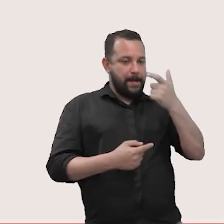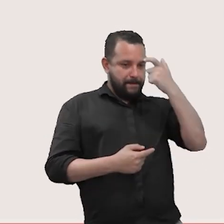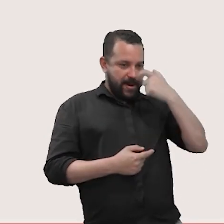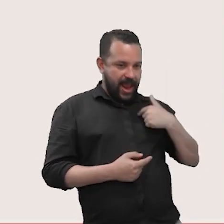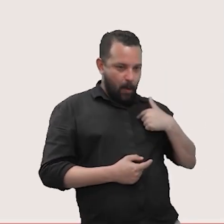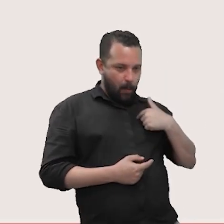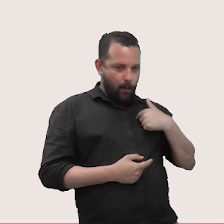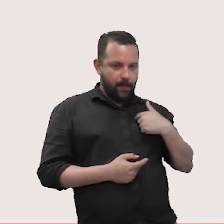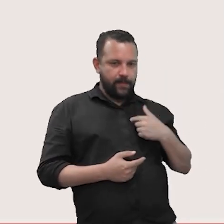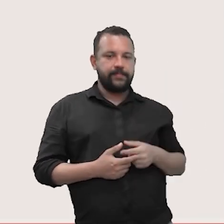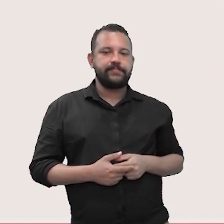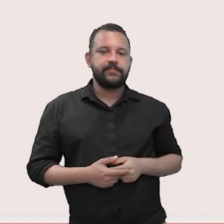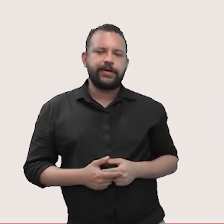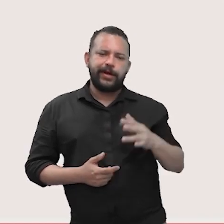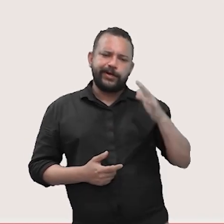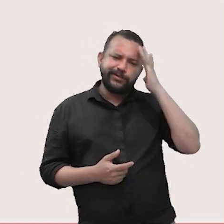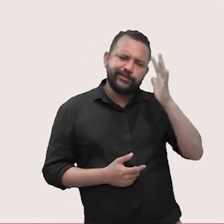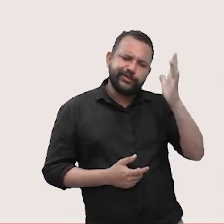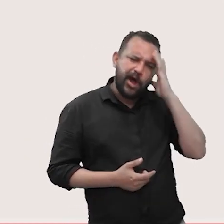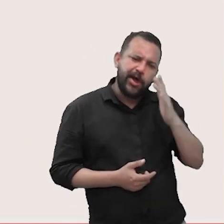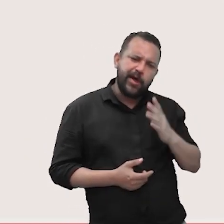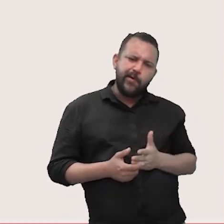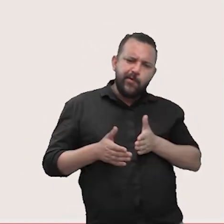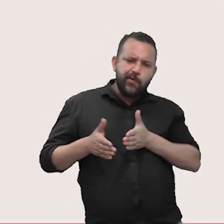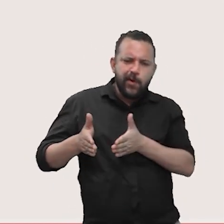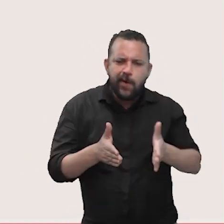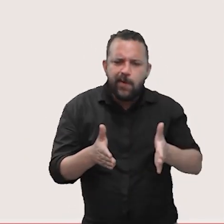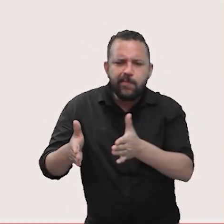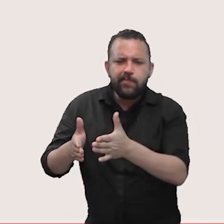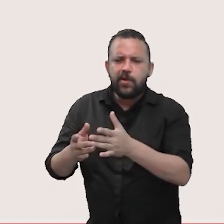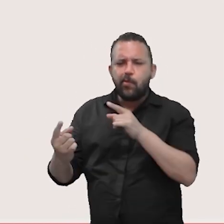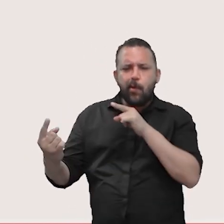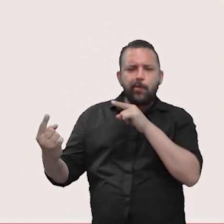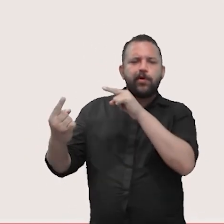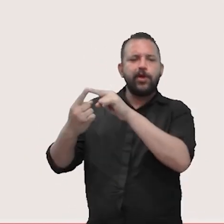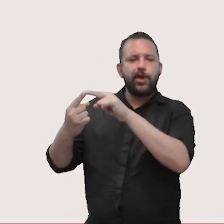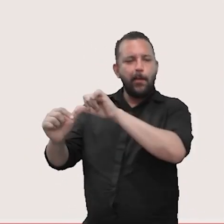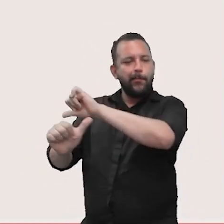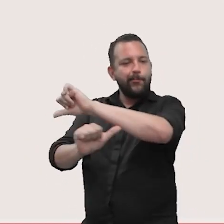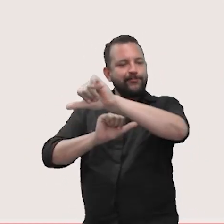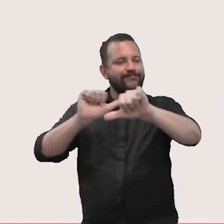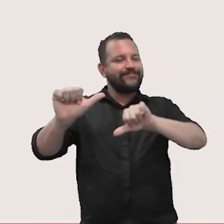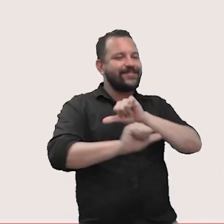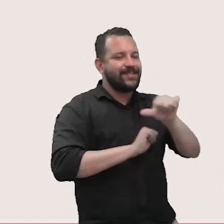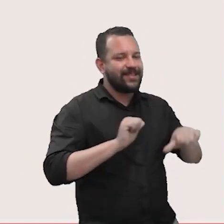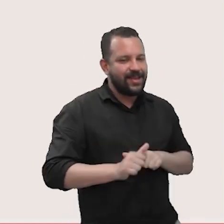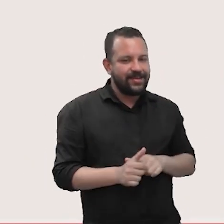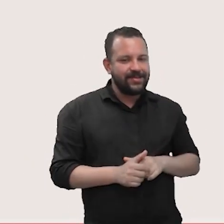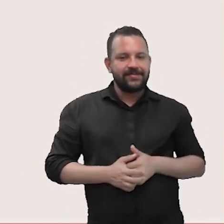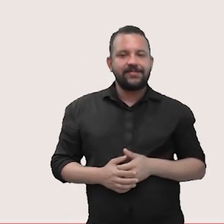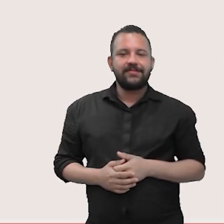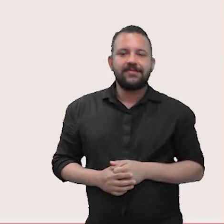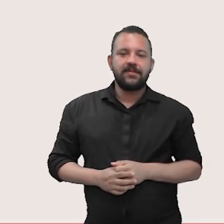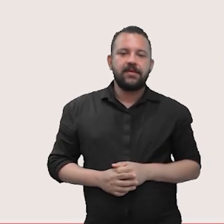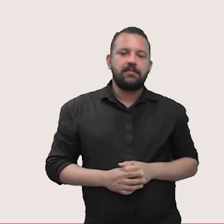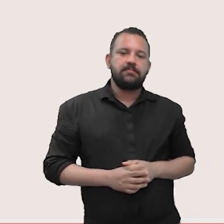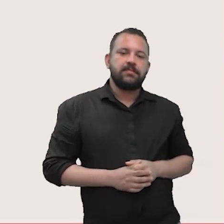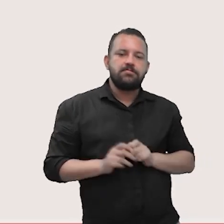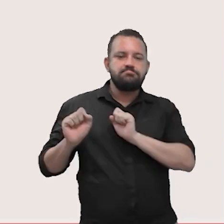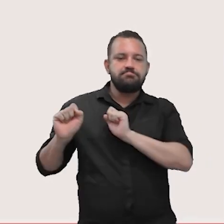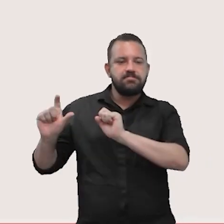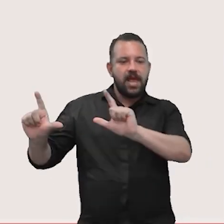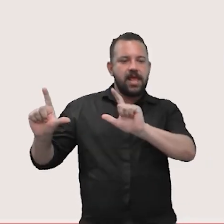As histórias, os caminhos, o destino que eu mudei. Olha o verbo na primeira pessoa. Cenas do